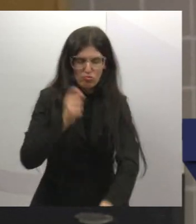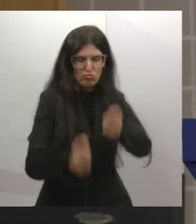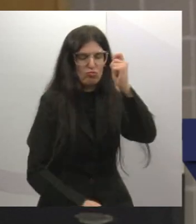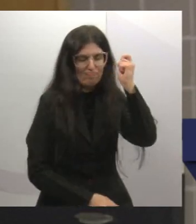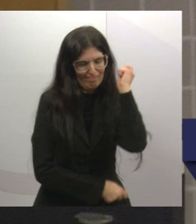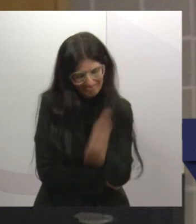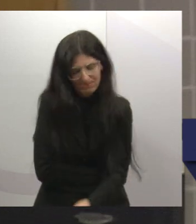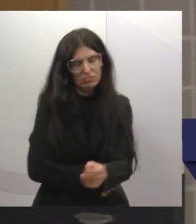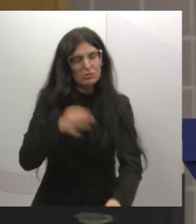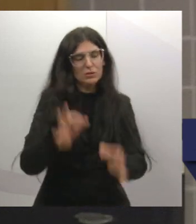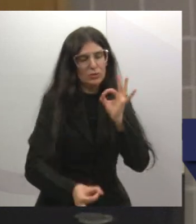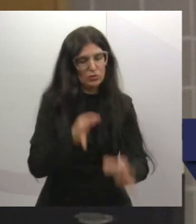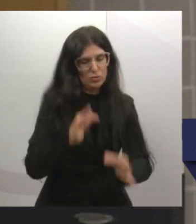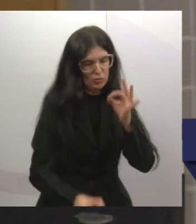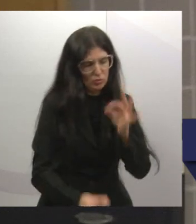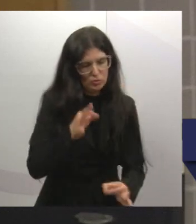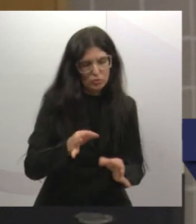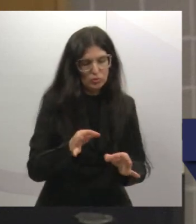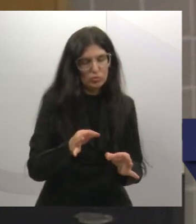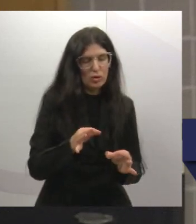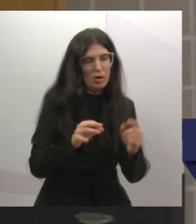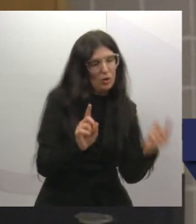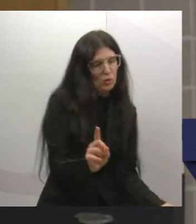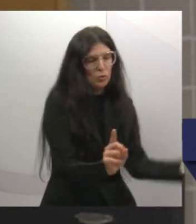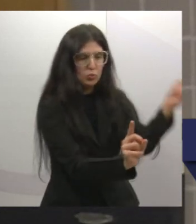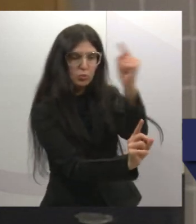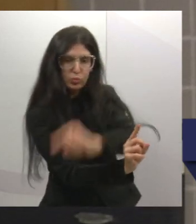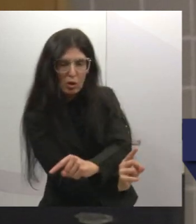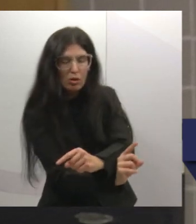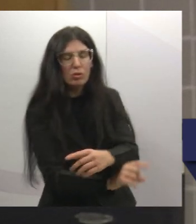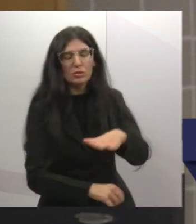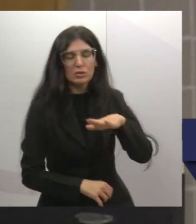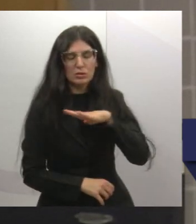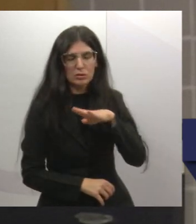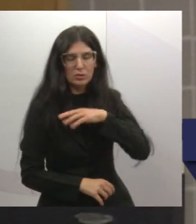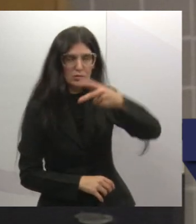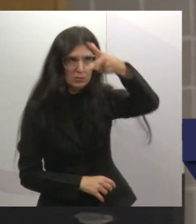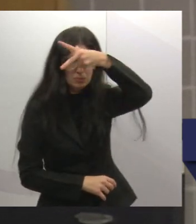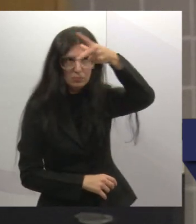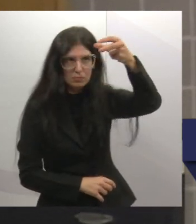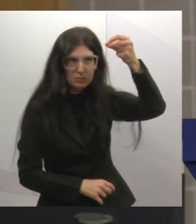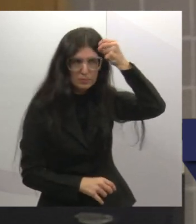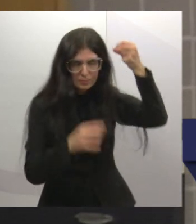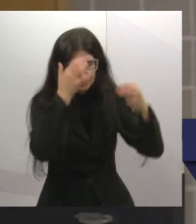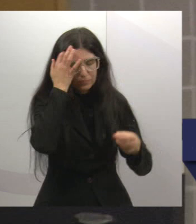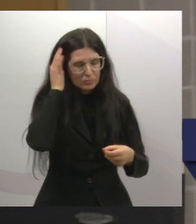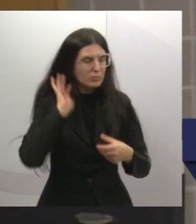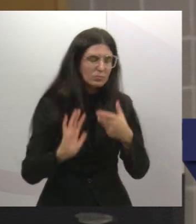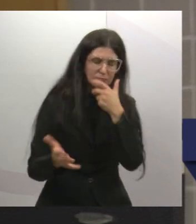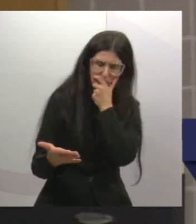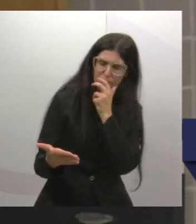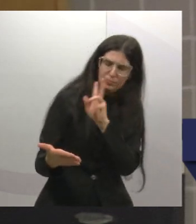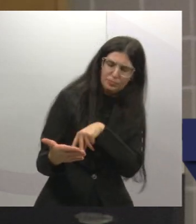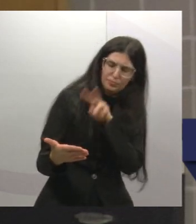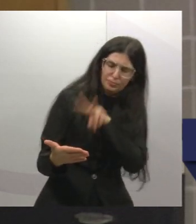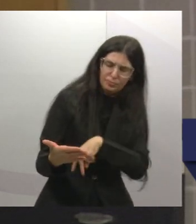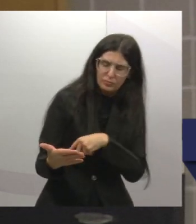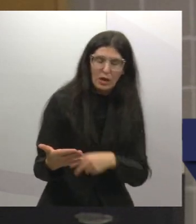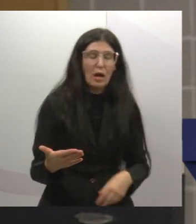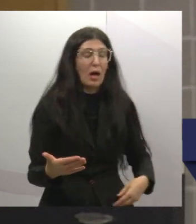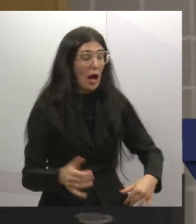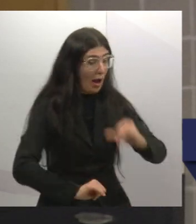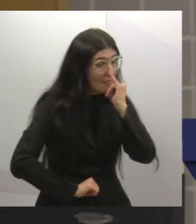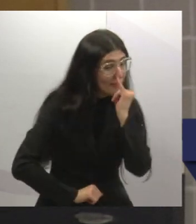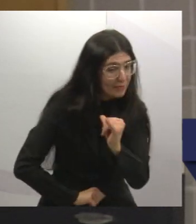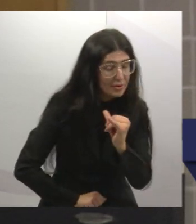nossa controladoria interna, ele manda alertas se alguma coisa estiver errado,